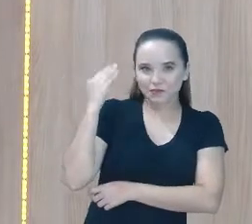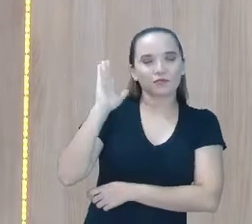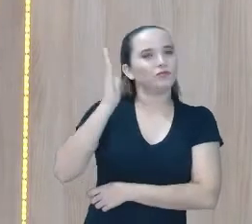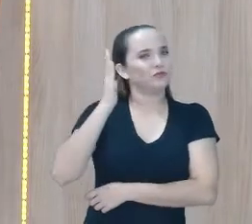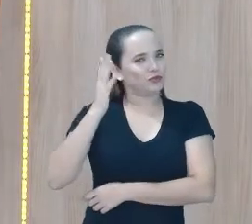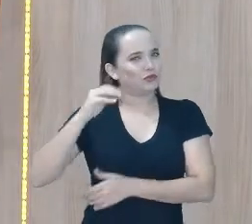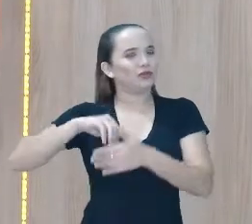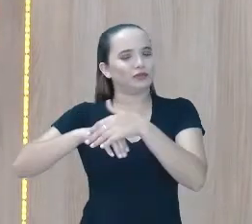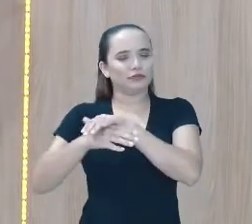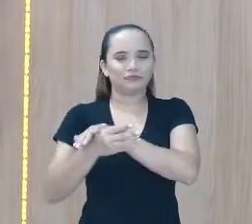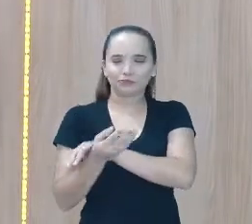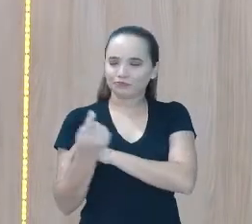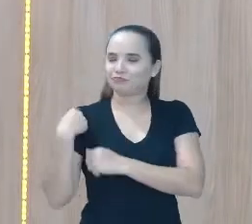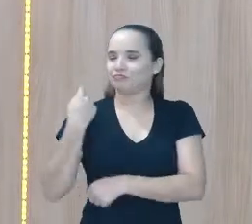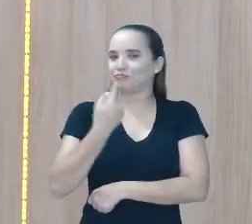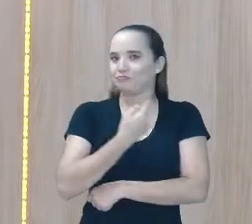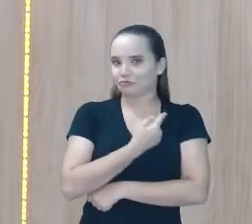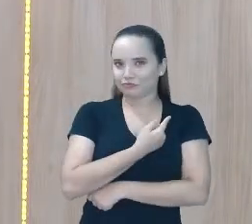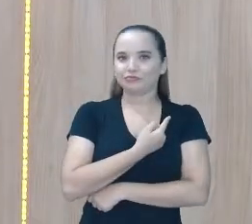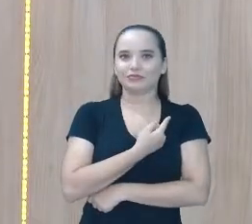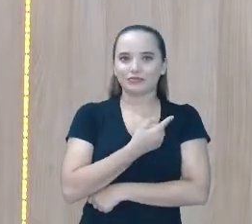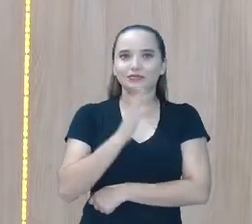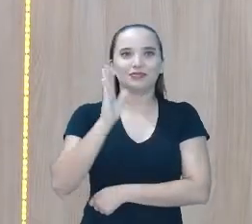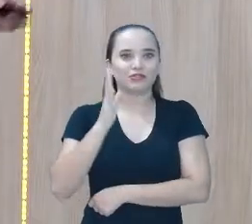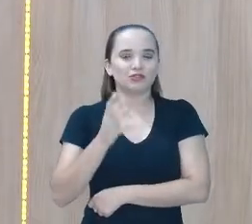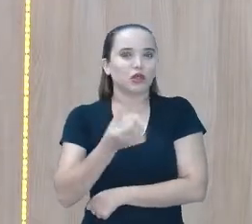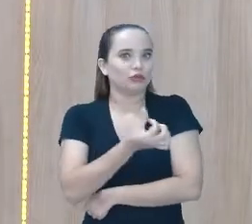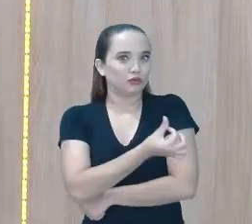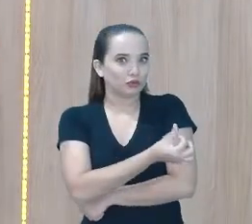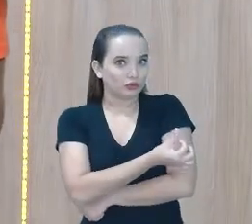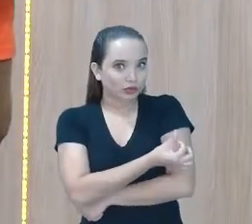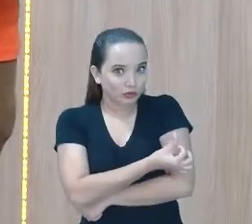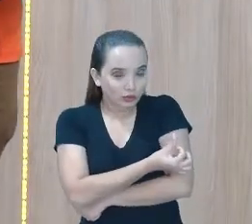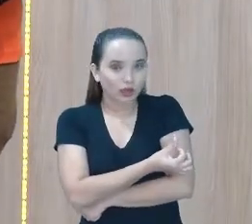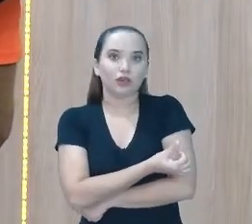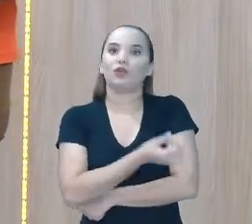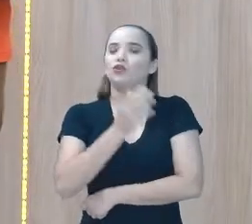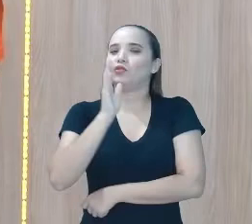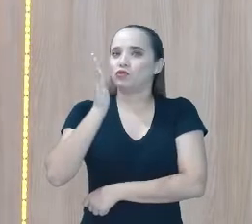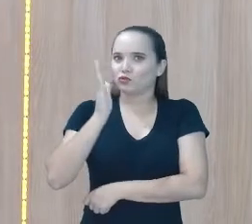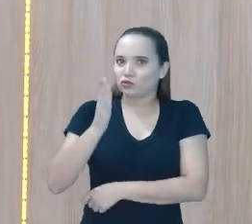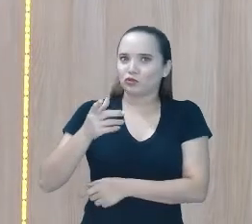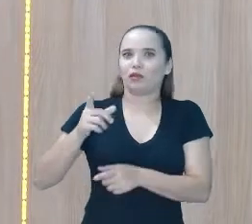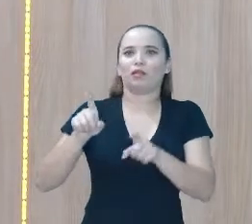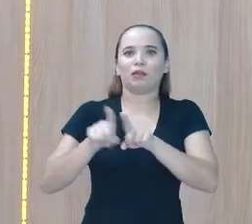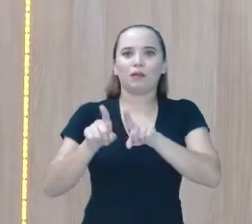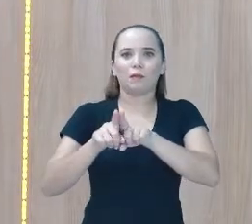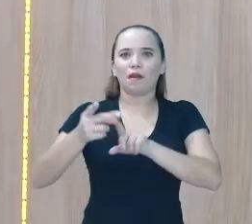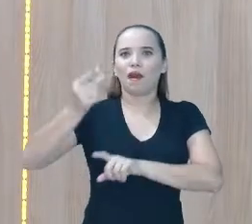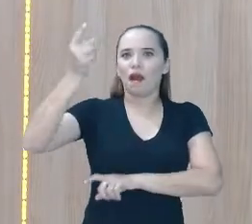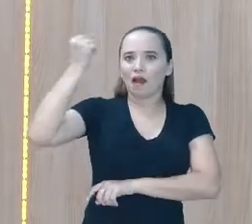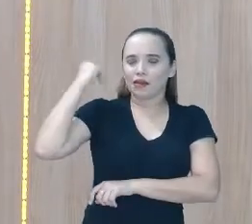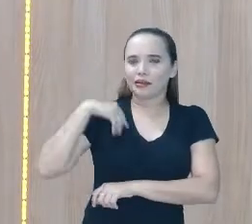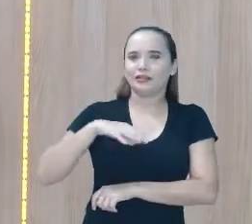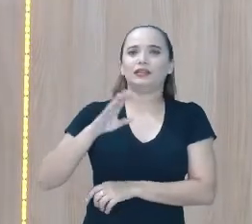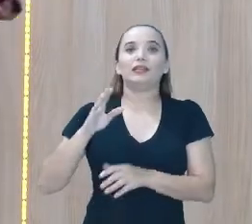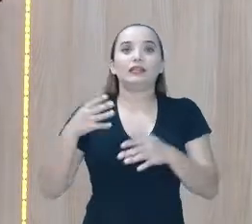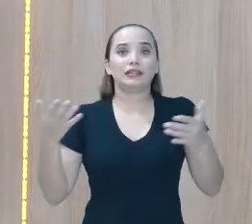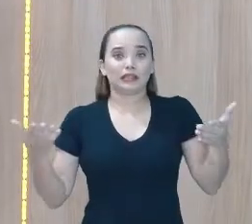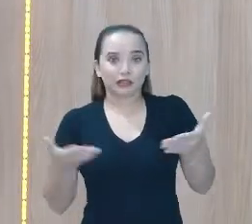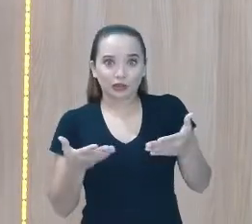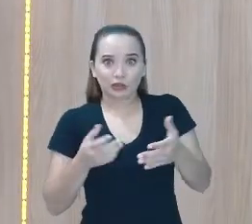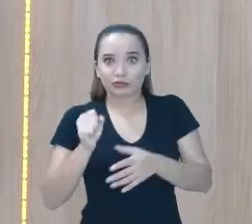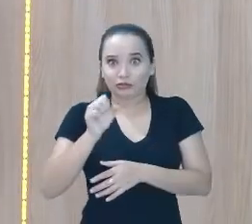acostumado aí com a gente, tá? Pessoal lá do 6º ano, que vocês eram no ano passado, estão chegando agora, então estão